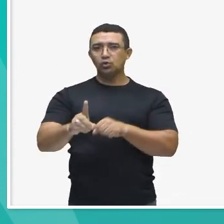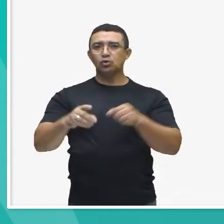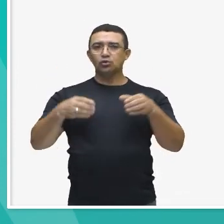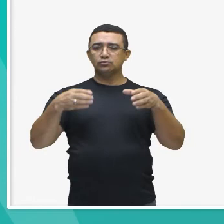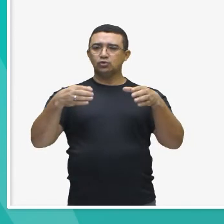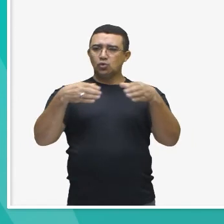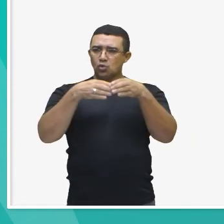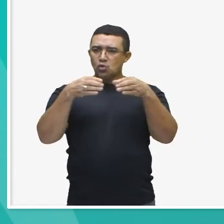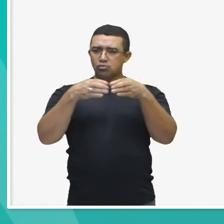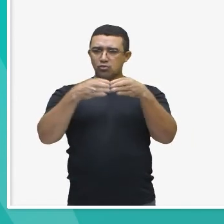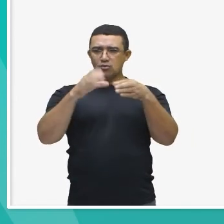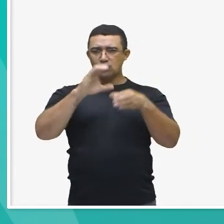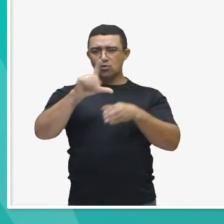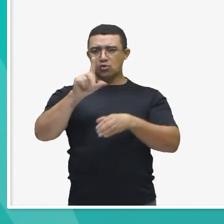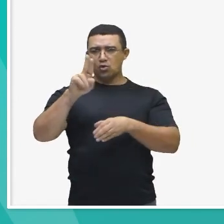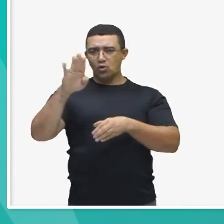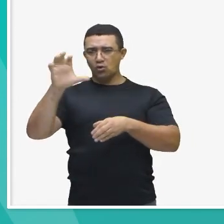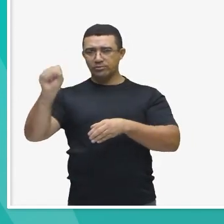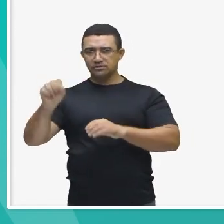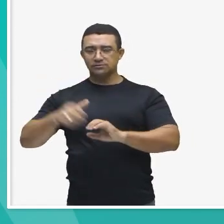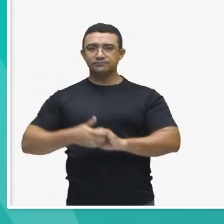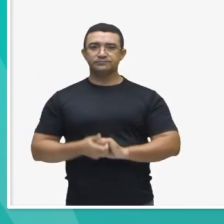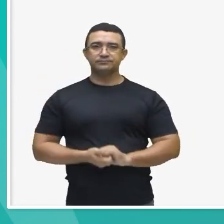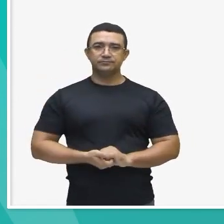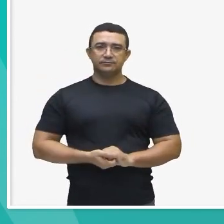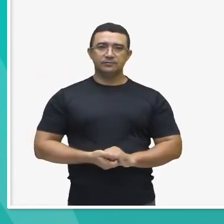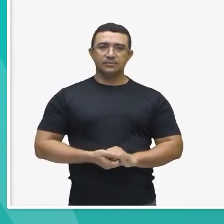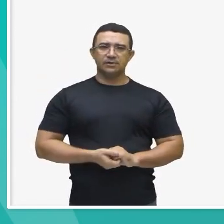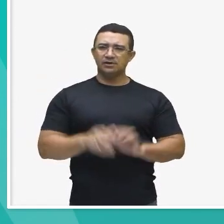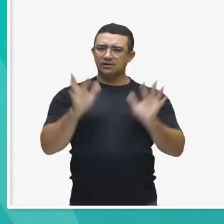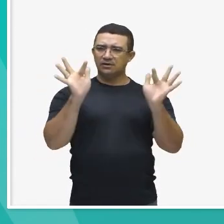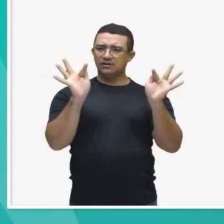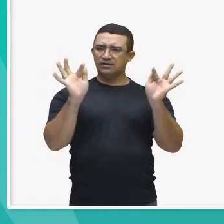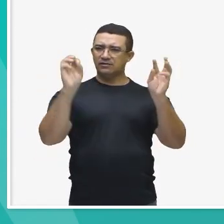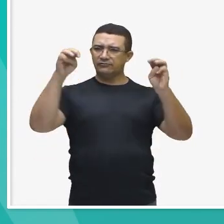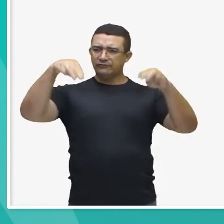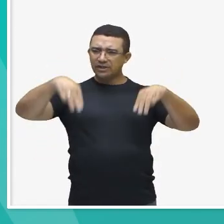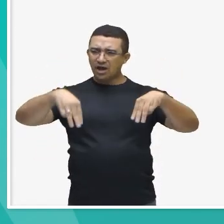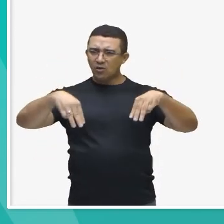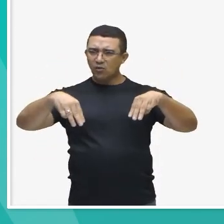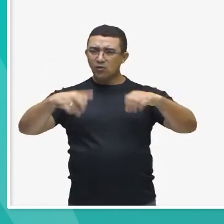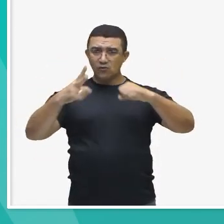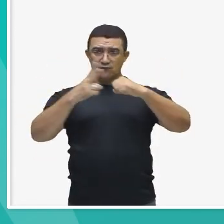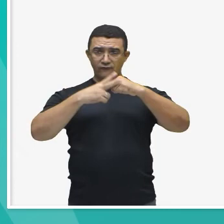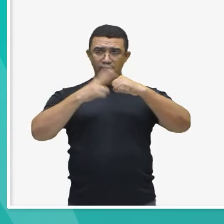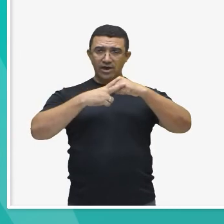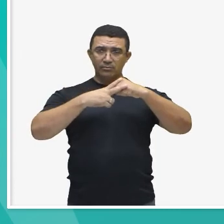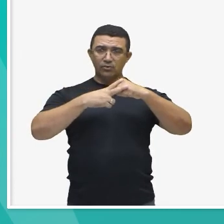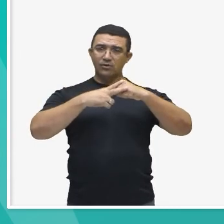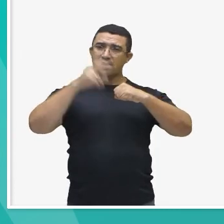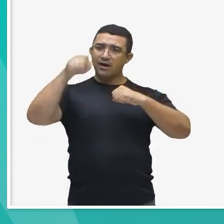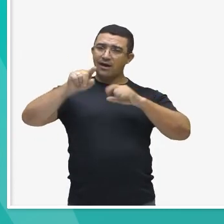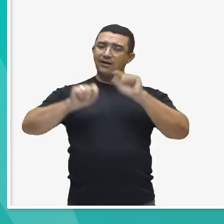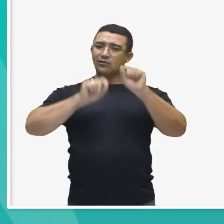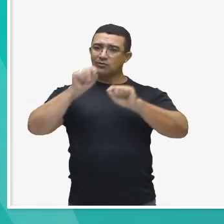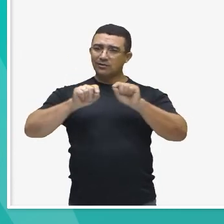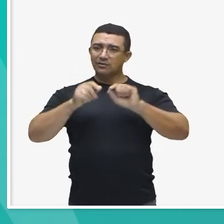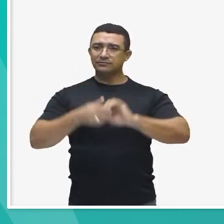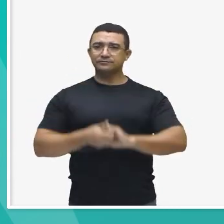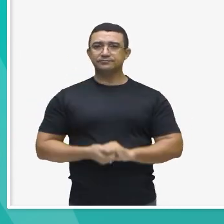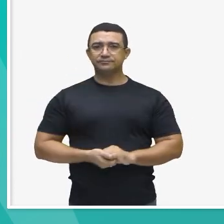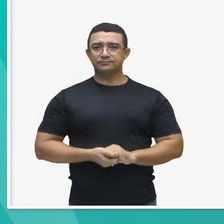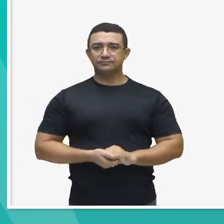realizar, veja aqui, o final do verbo é esse aí. A desinência que vai dizer se o verbo está